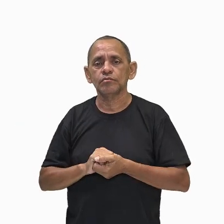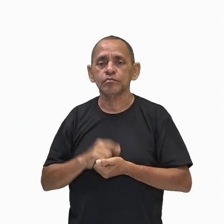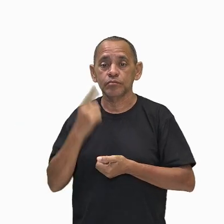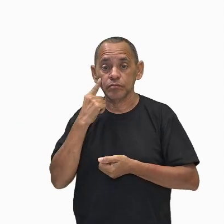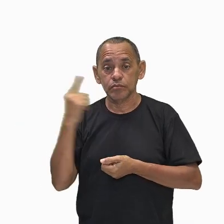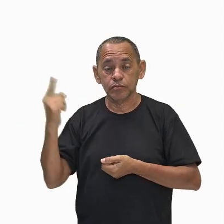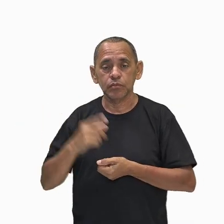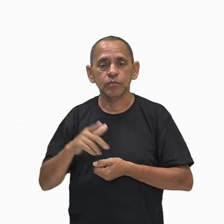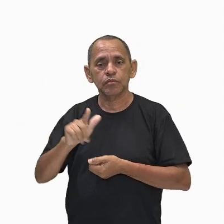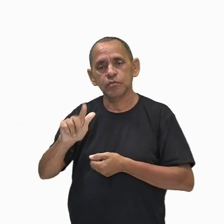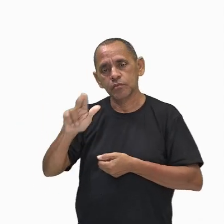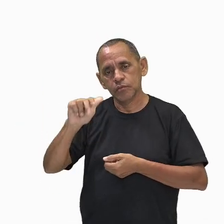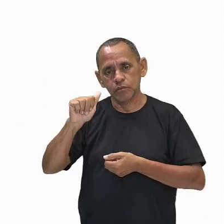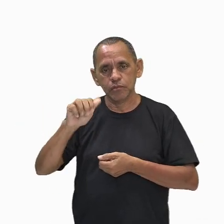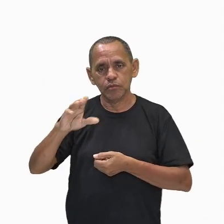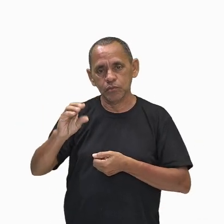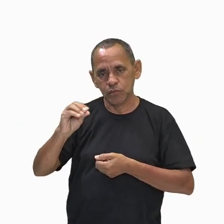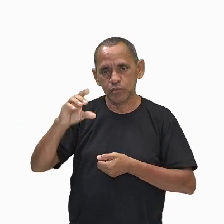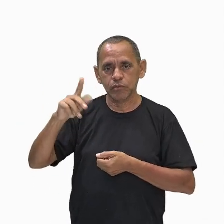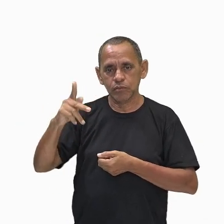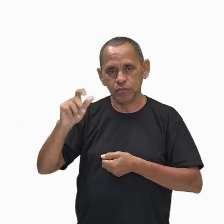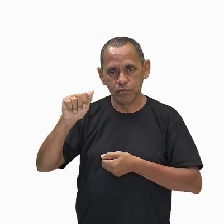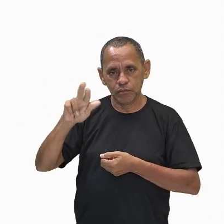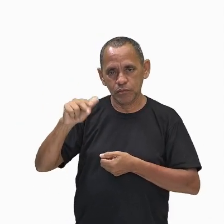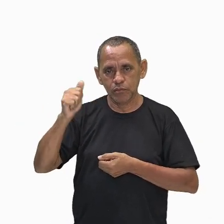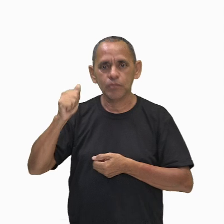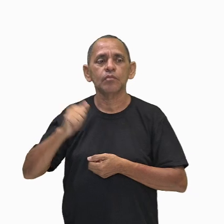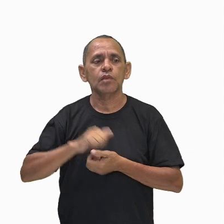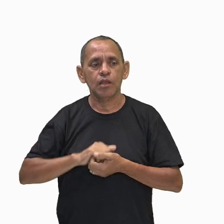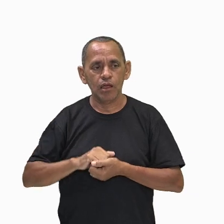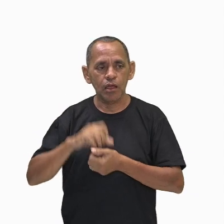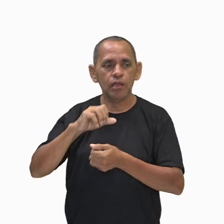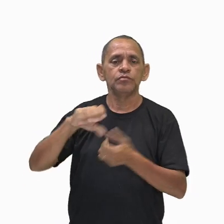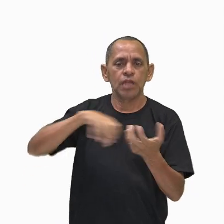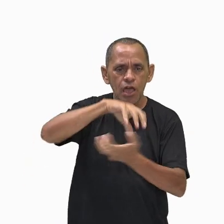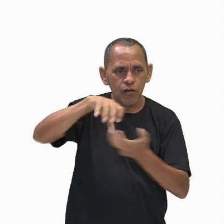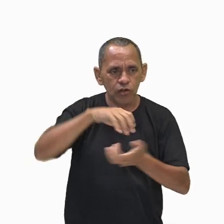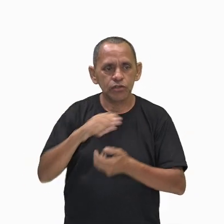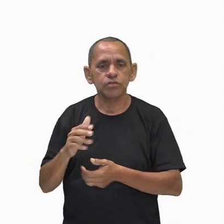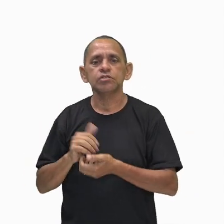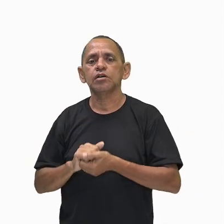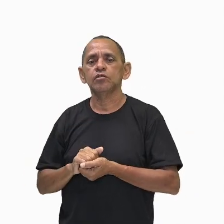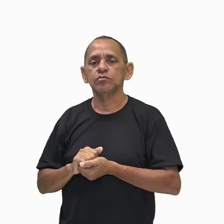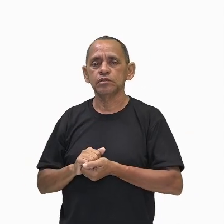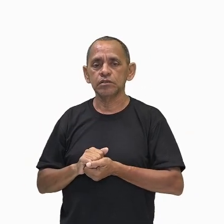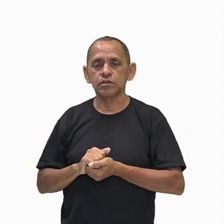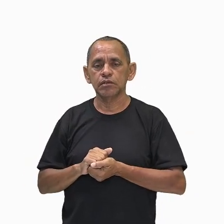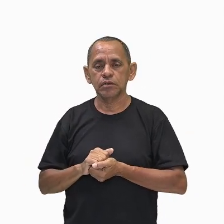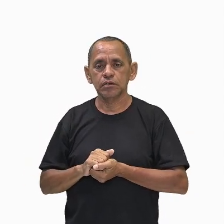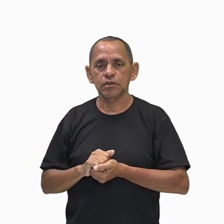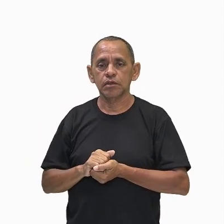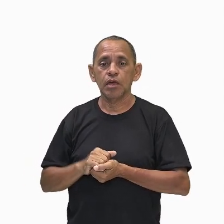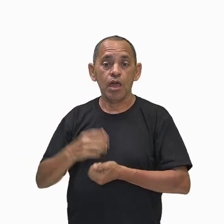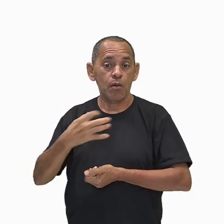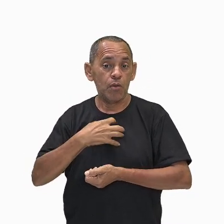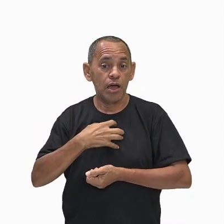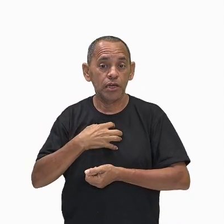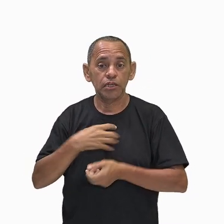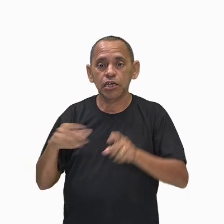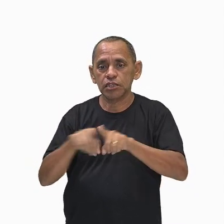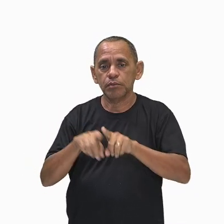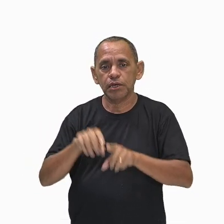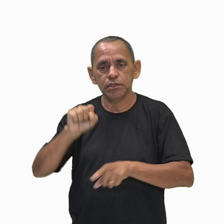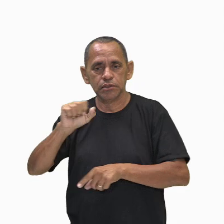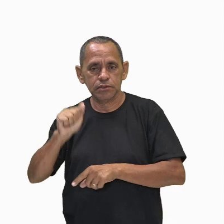né, que temos aí a cabanagem, no Rio Grande do Sul, a Revolução Farroupilha, na Bahia, a revolta dos malês, na Bahia, novamente, a sabinada e